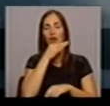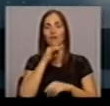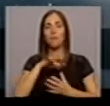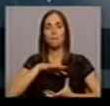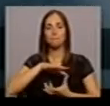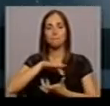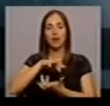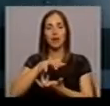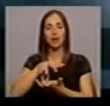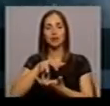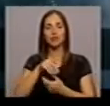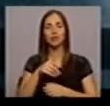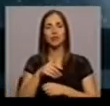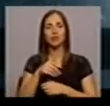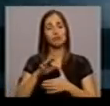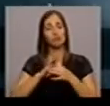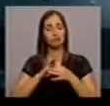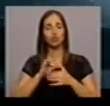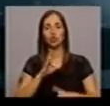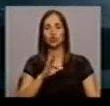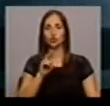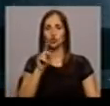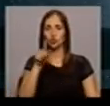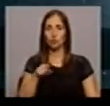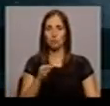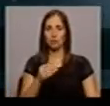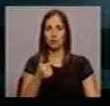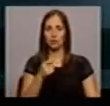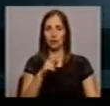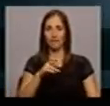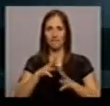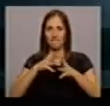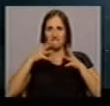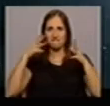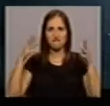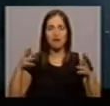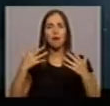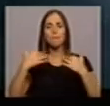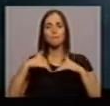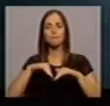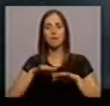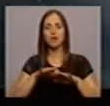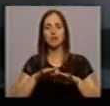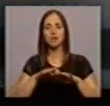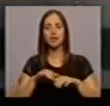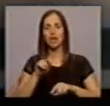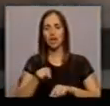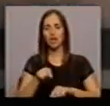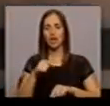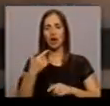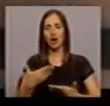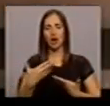mais, que nos dizem muito mais. Júpiter é gigantesco, mas há aqui agora uma